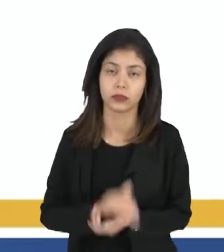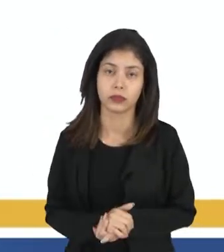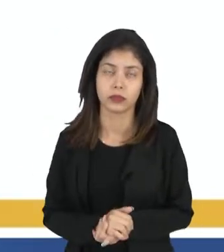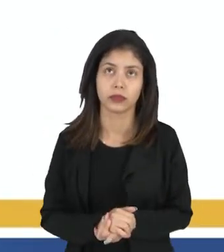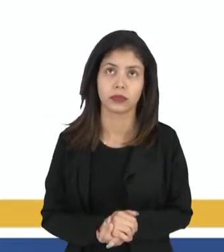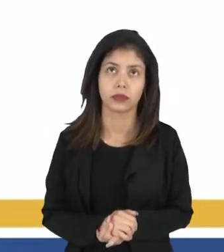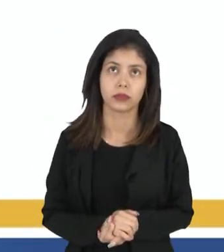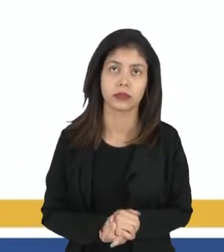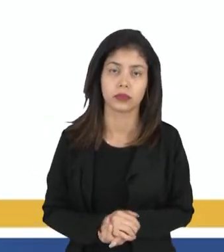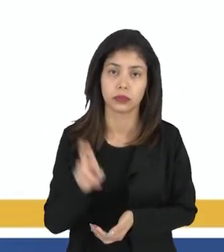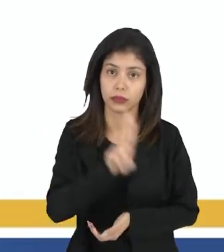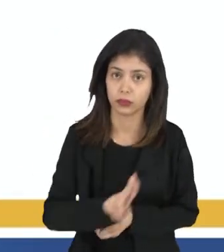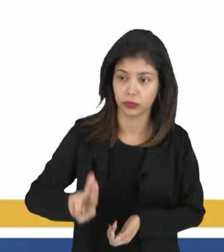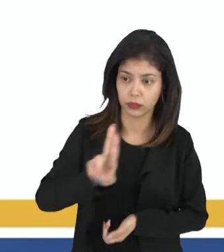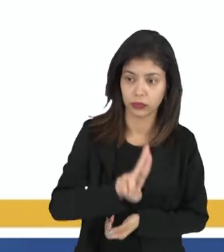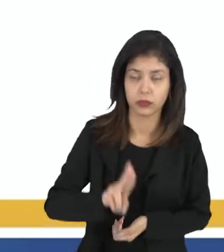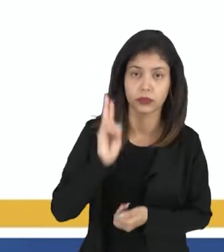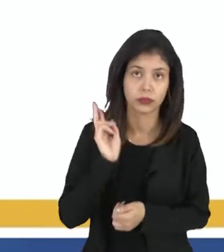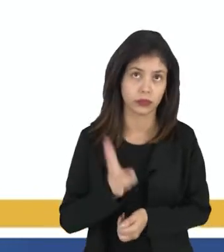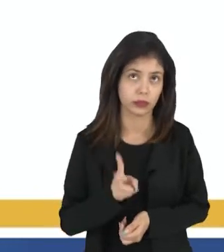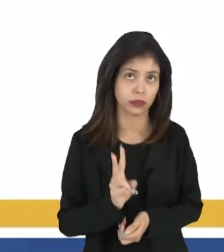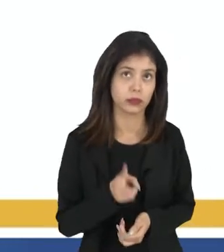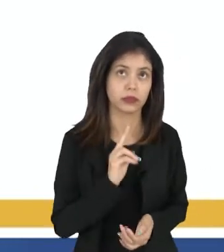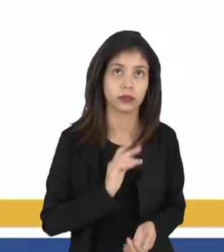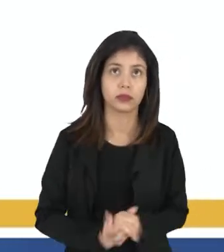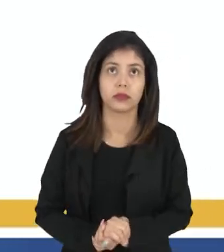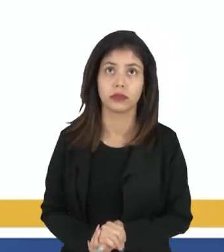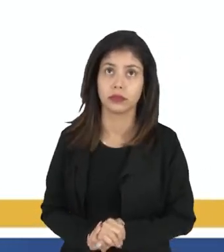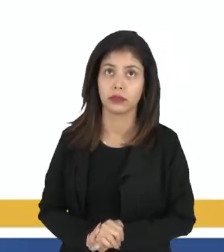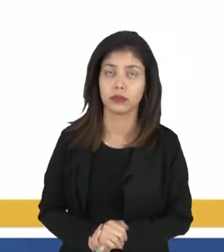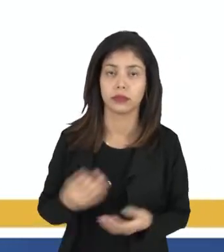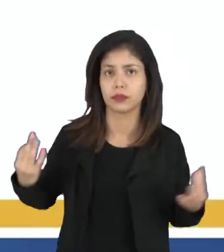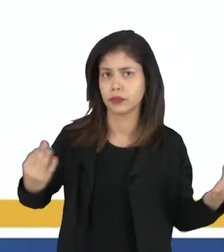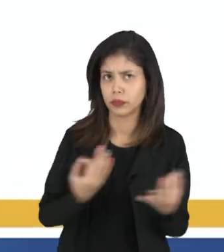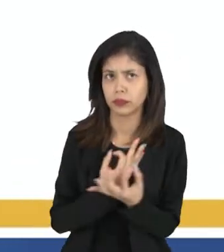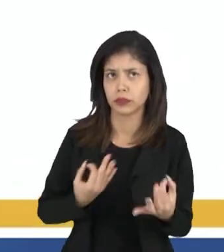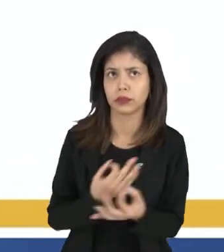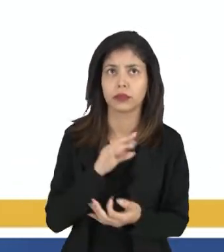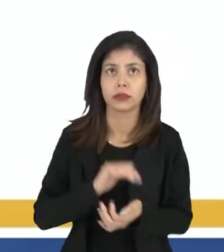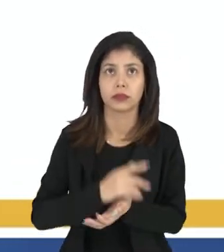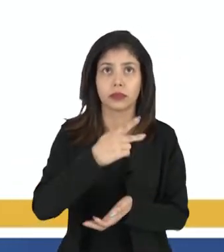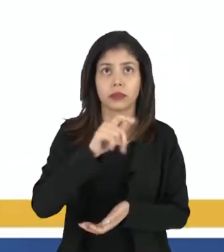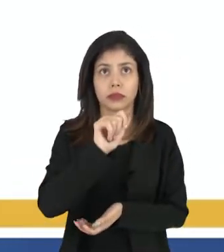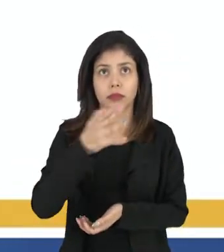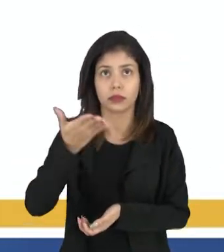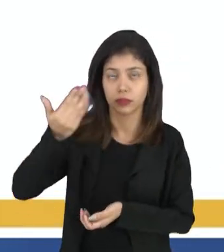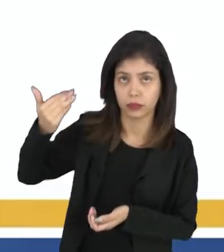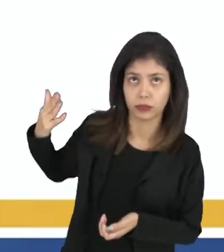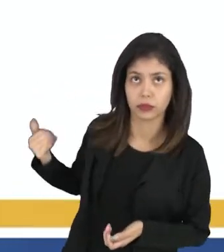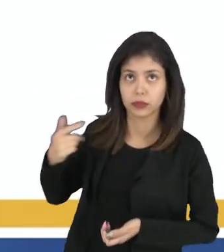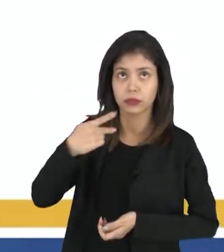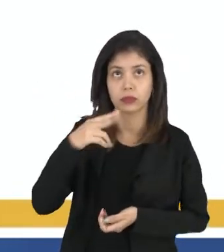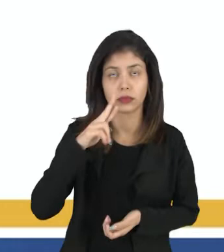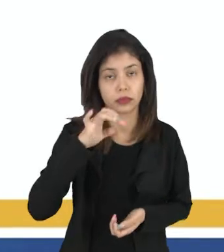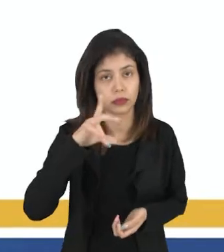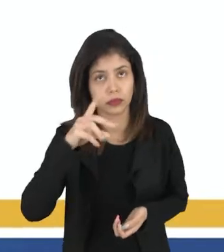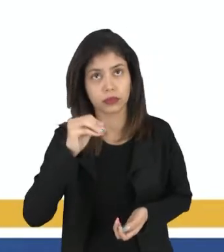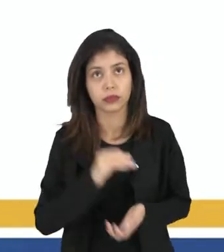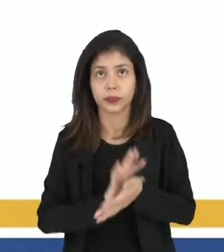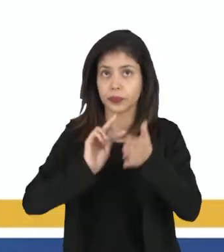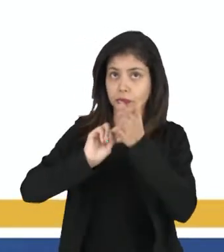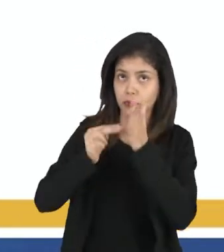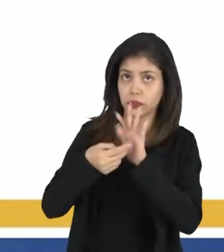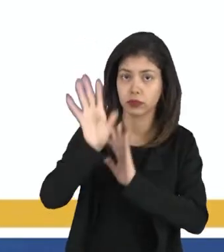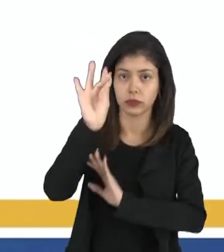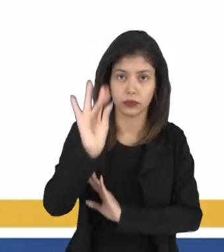a coluna que nós vamos usar para o present perfect, que é a coluna do past participle, e o